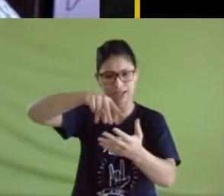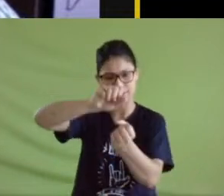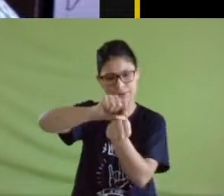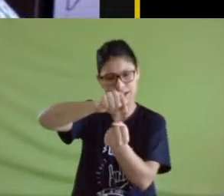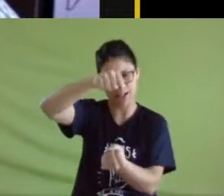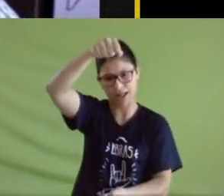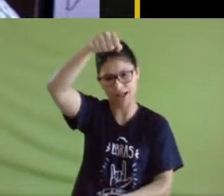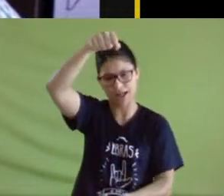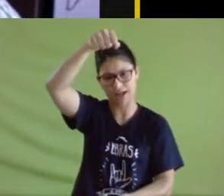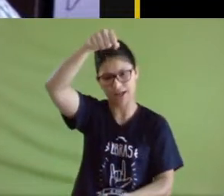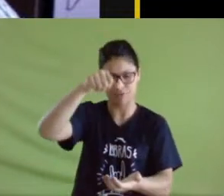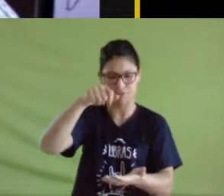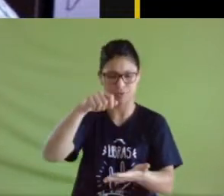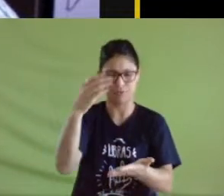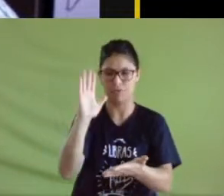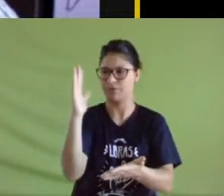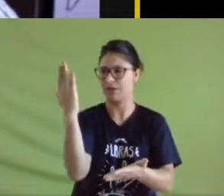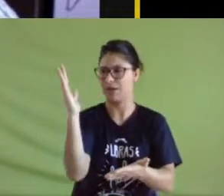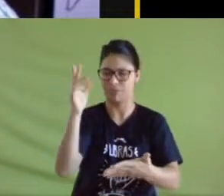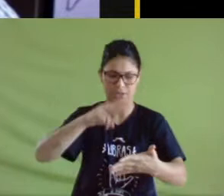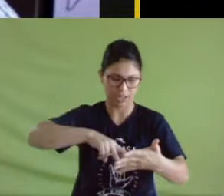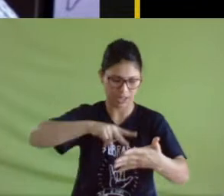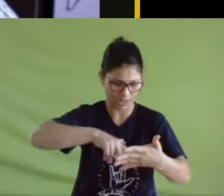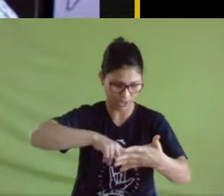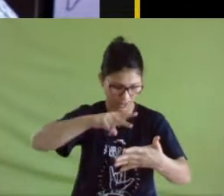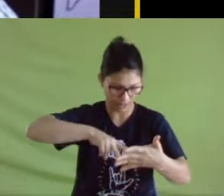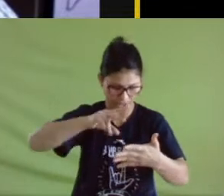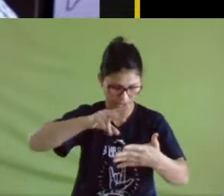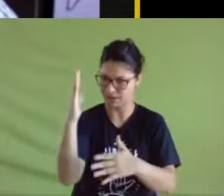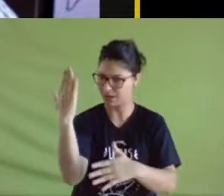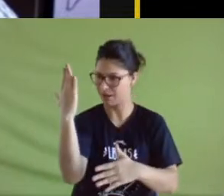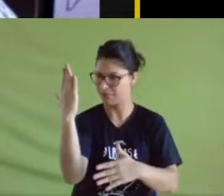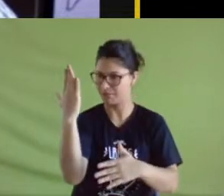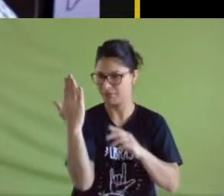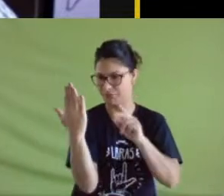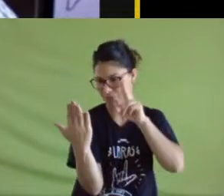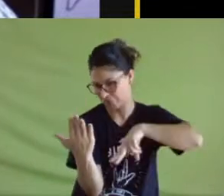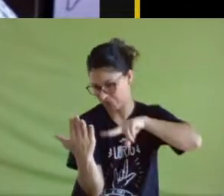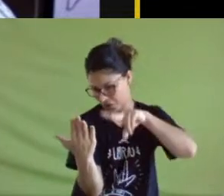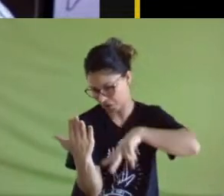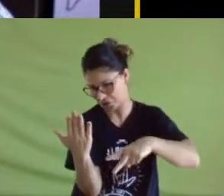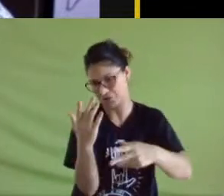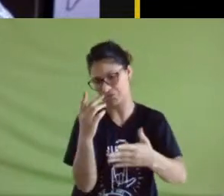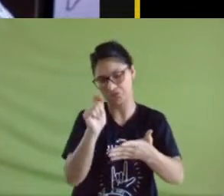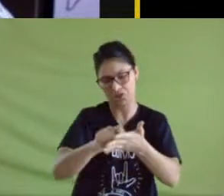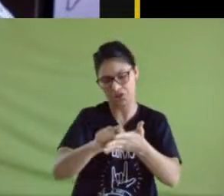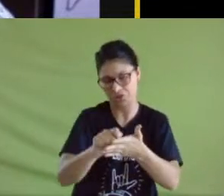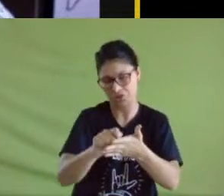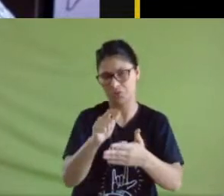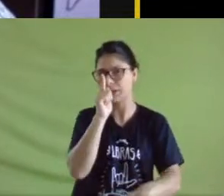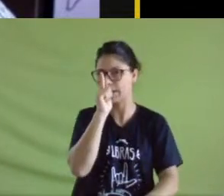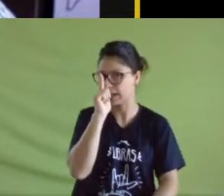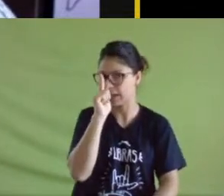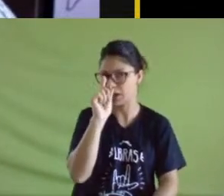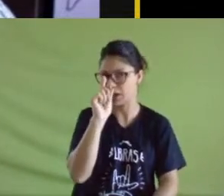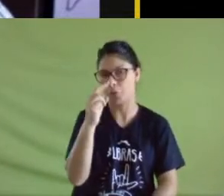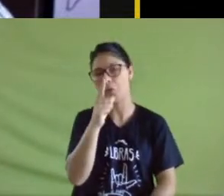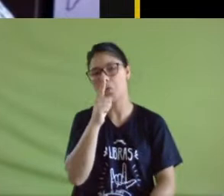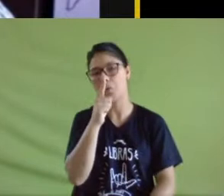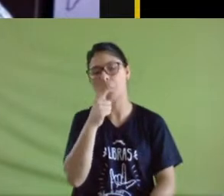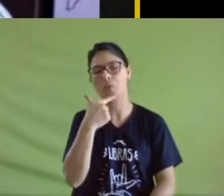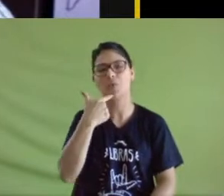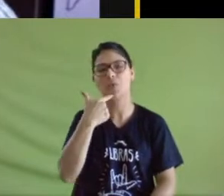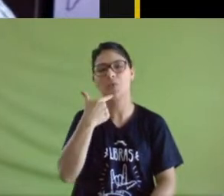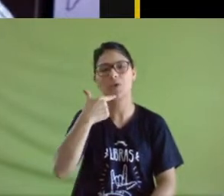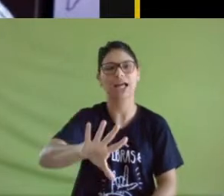de cera lendo alguma coisa escrita em grego ou latim, de repente eu paro